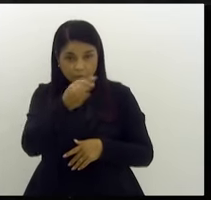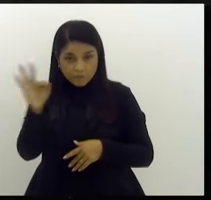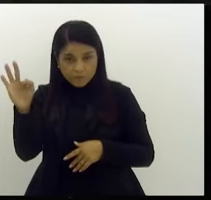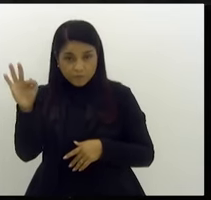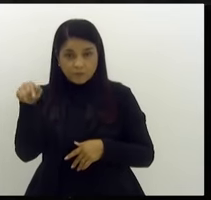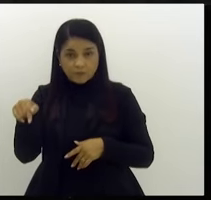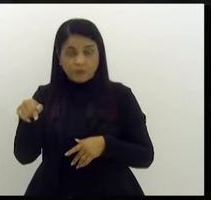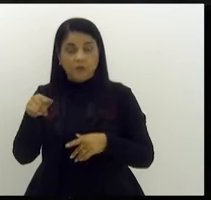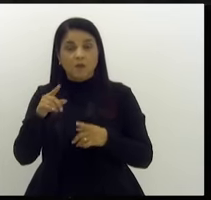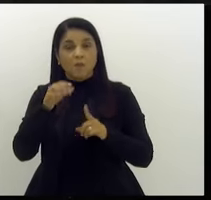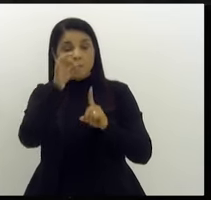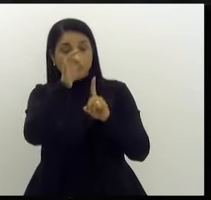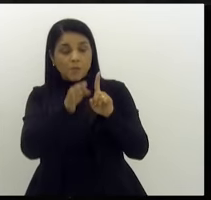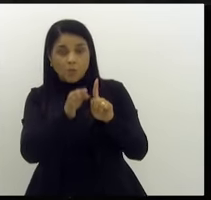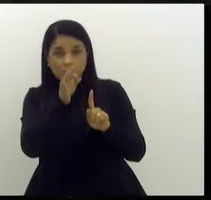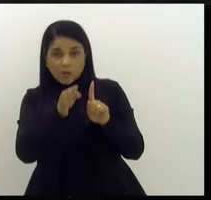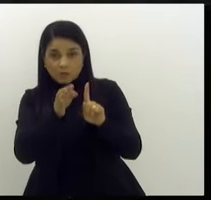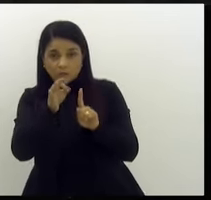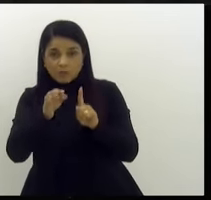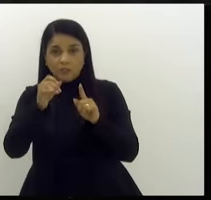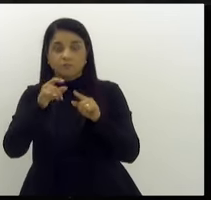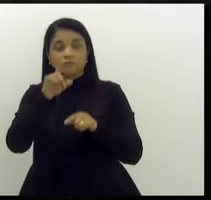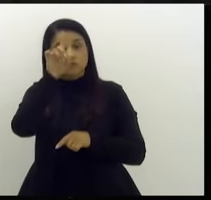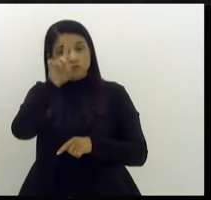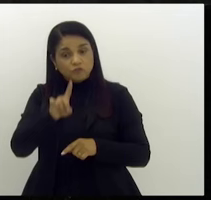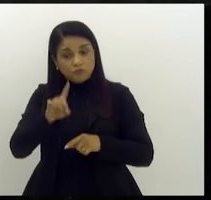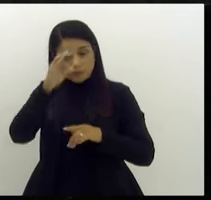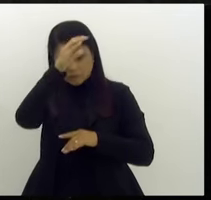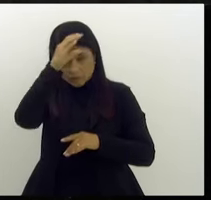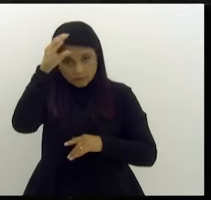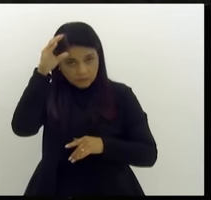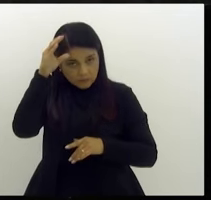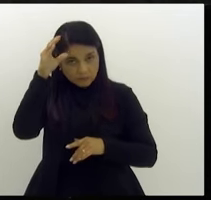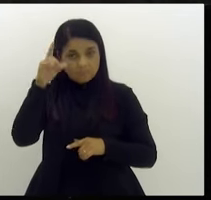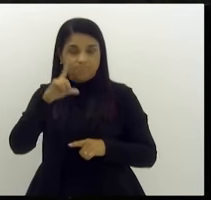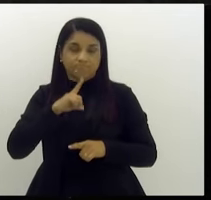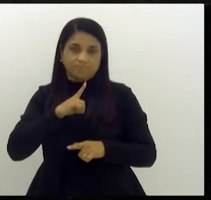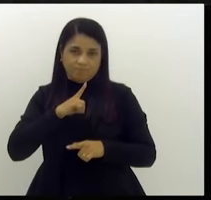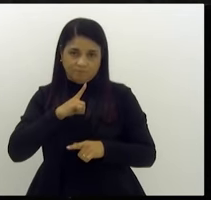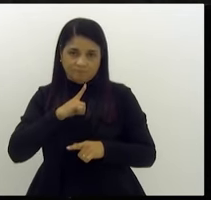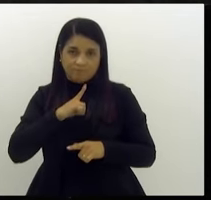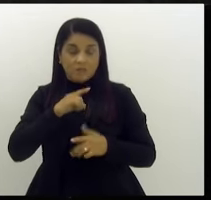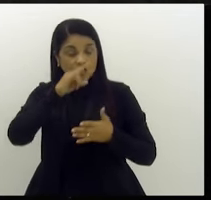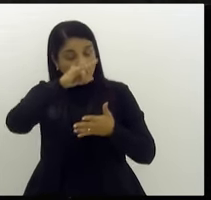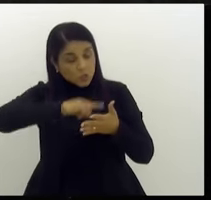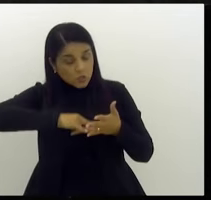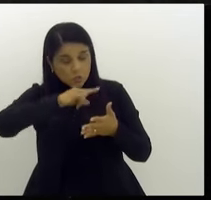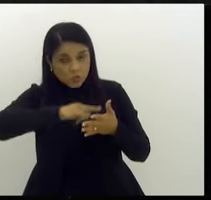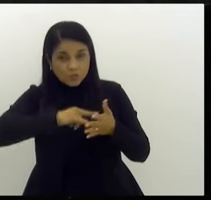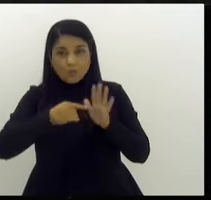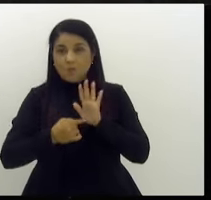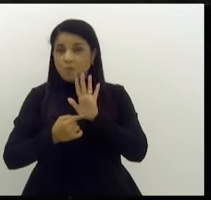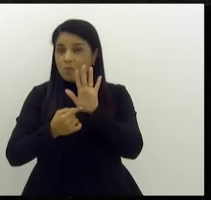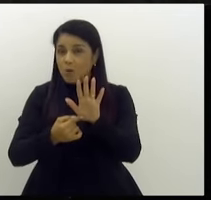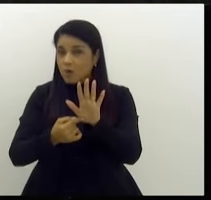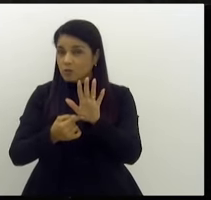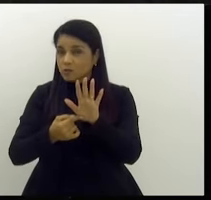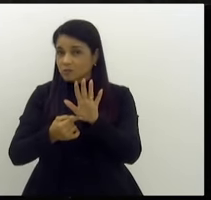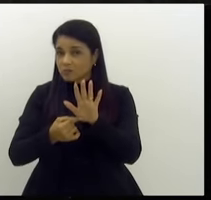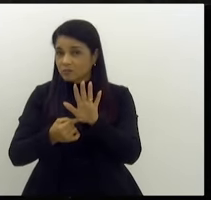da procuradoria regional dos direitos dos cidadãos e esse documento traz em si